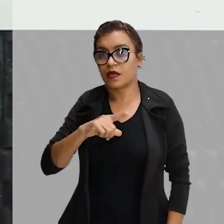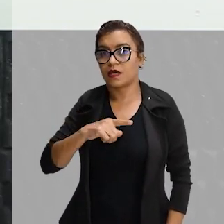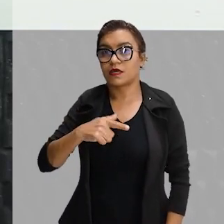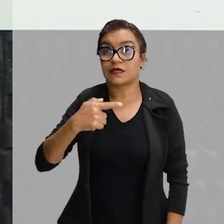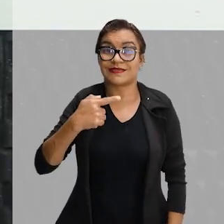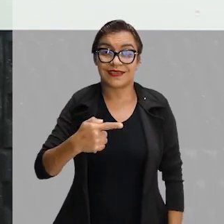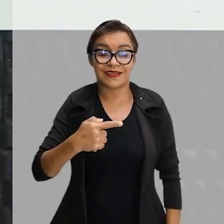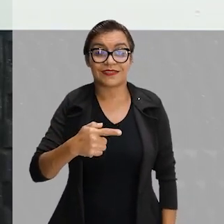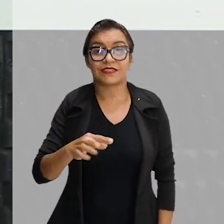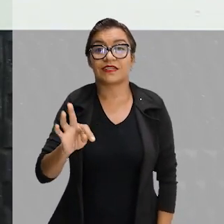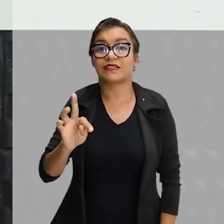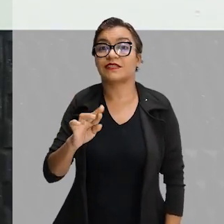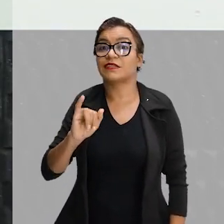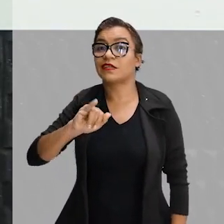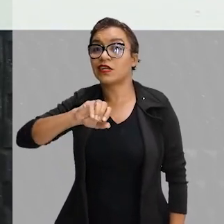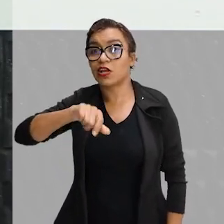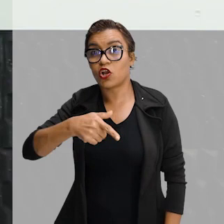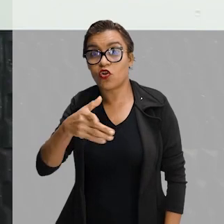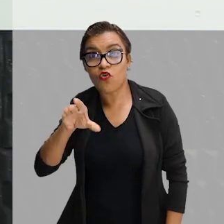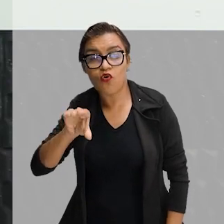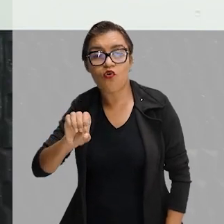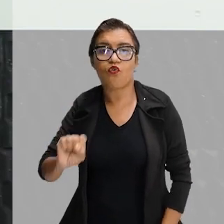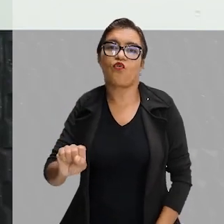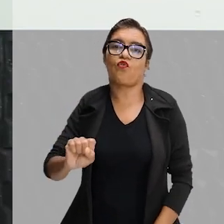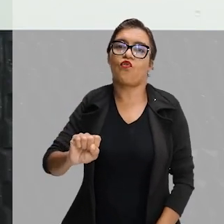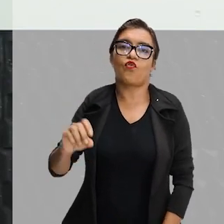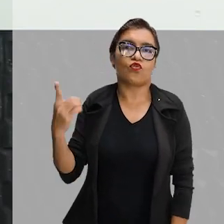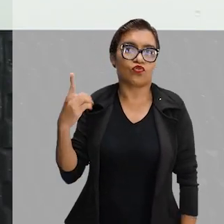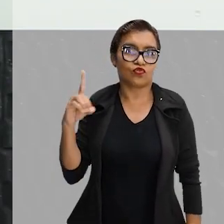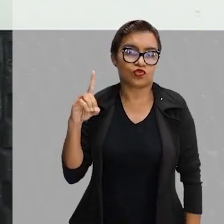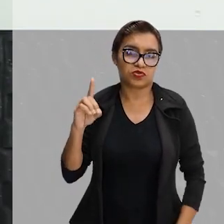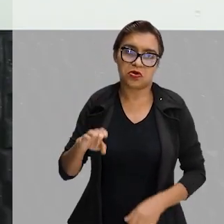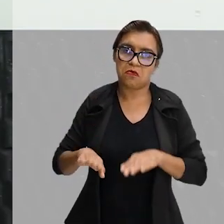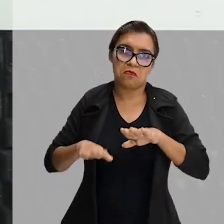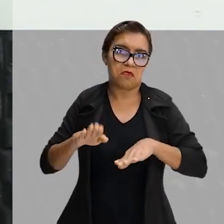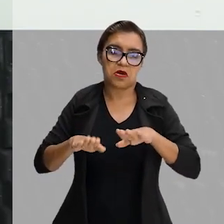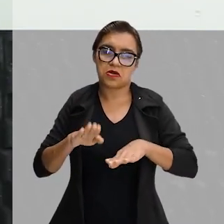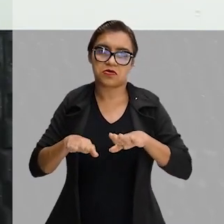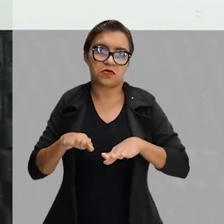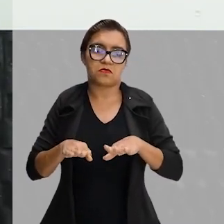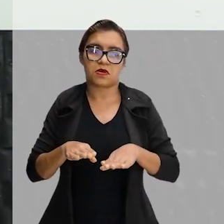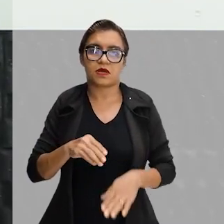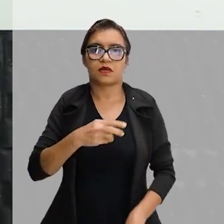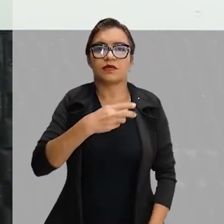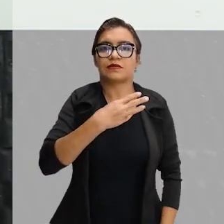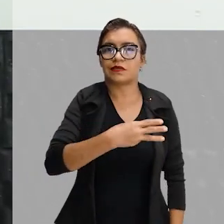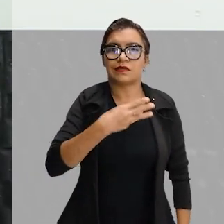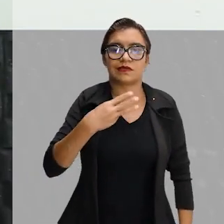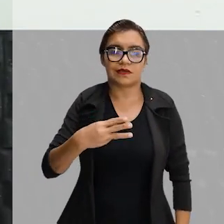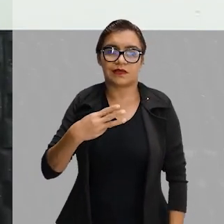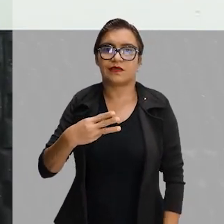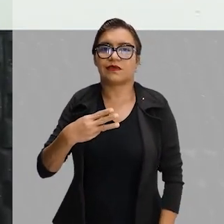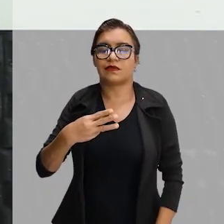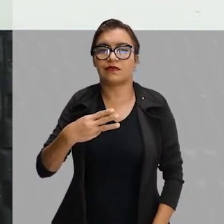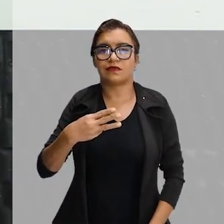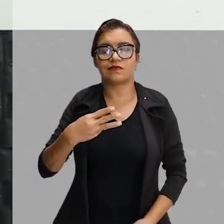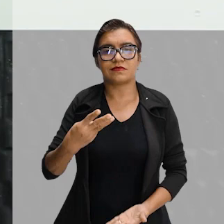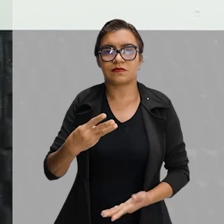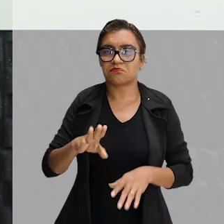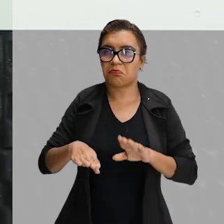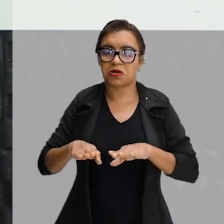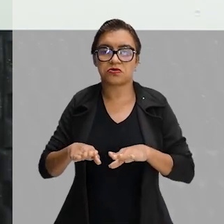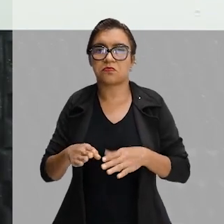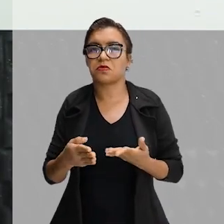capita brasileira ainda é considerada baixa. Você tem uma média aí de 33 a 34 mil dólares por pessoa. Então,